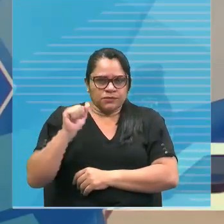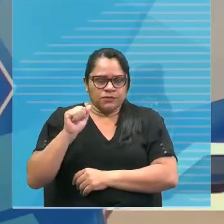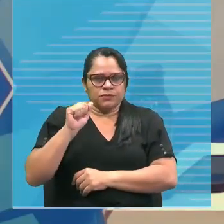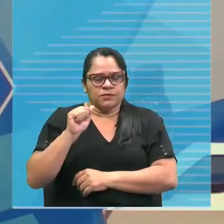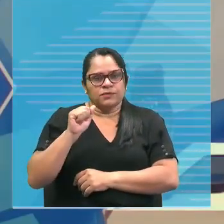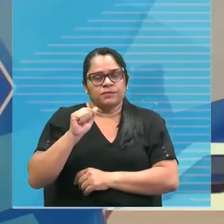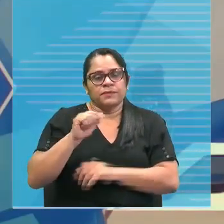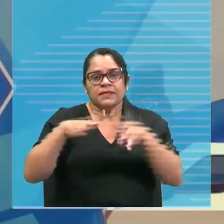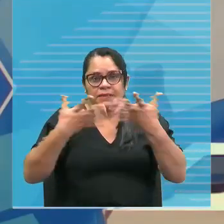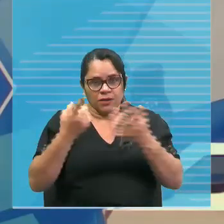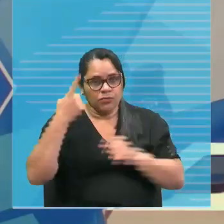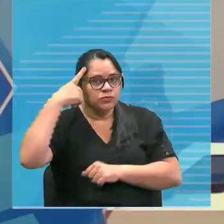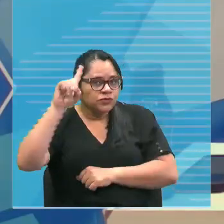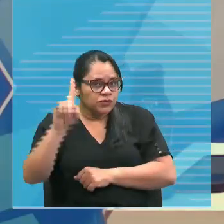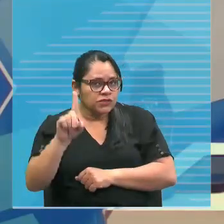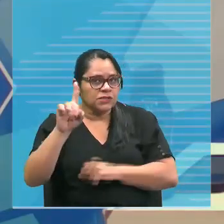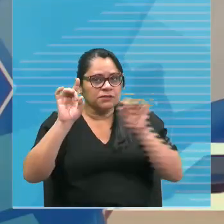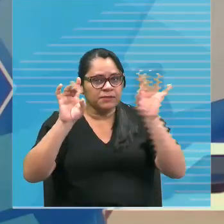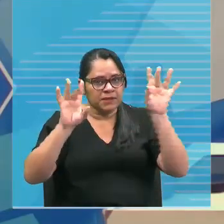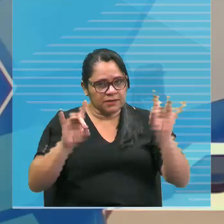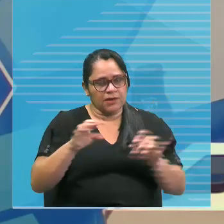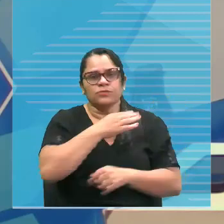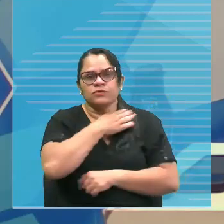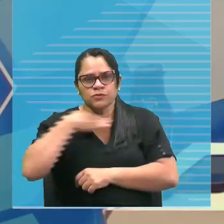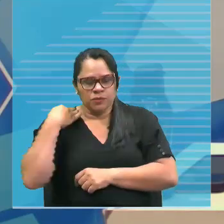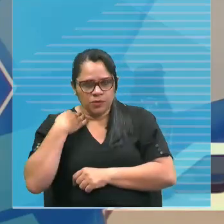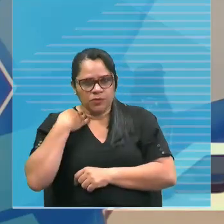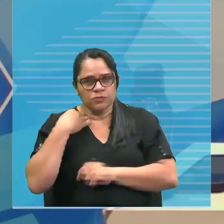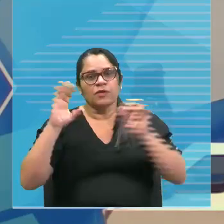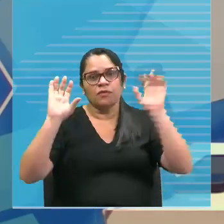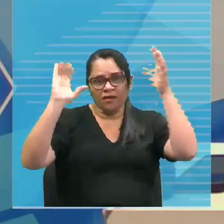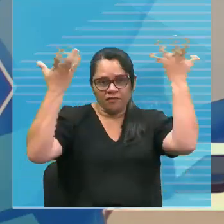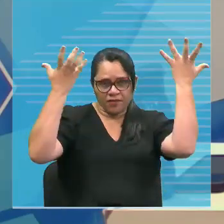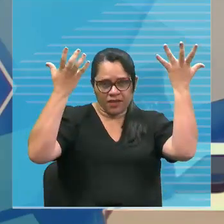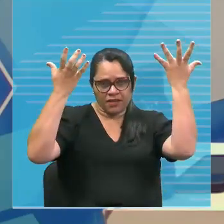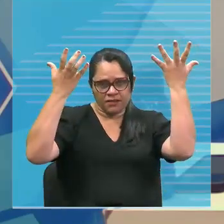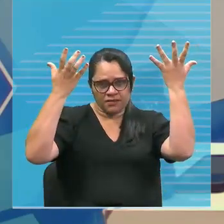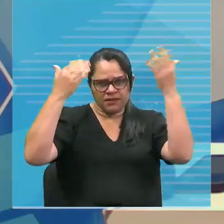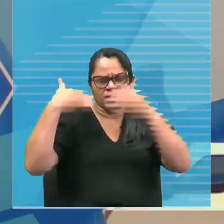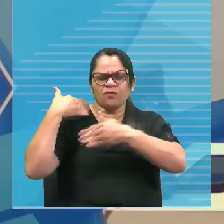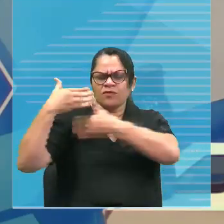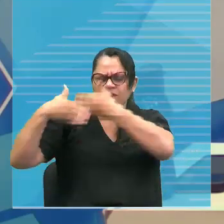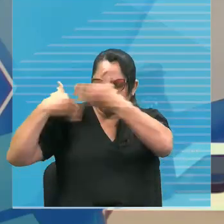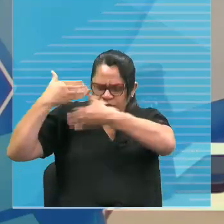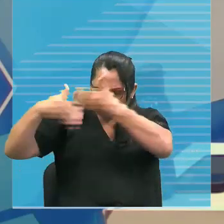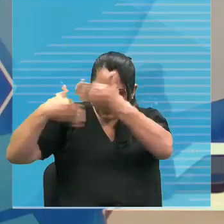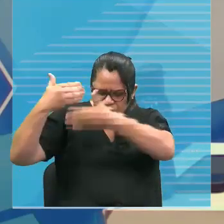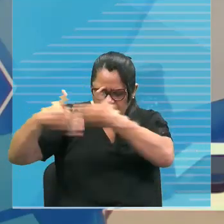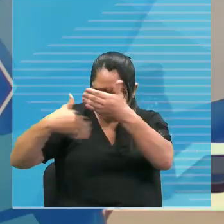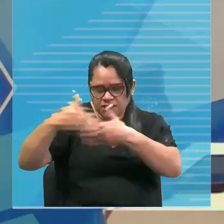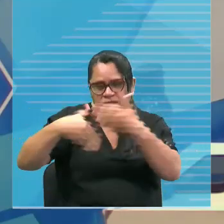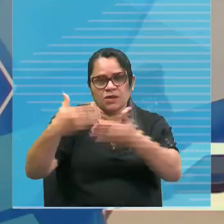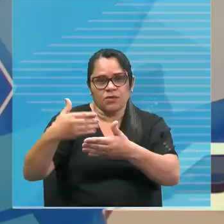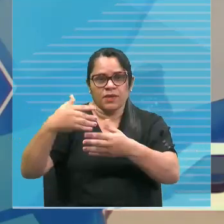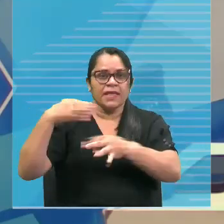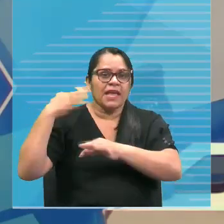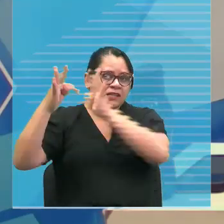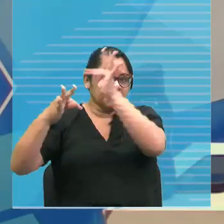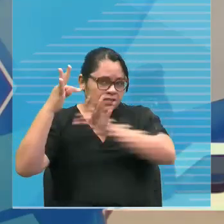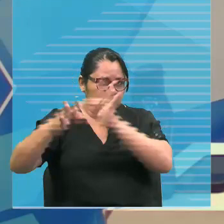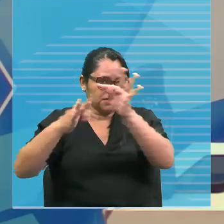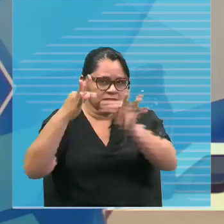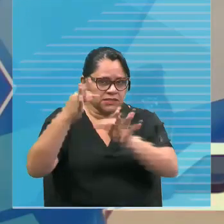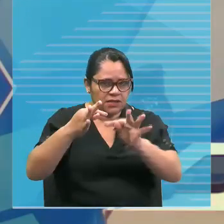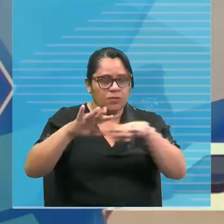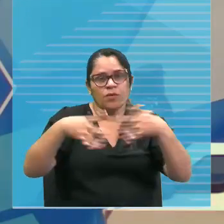Dia dos Mortos não Dia dos Mortos Dia dos Mortos é uma celebração de mais de 3 mil anos Aonde eles